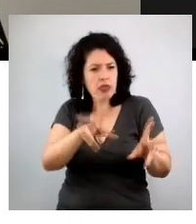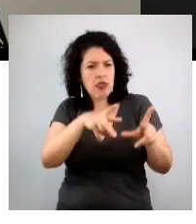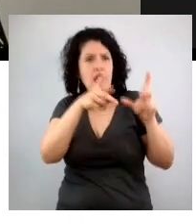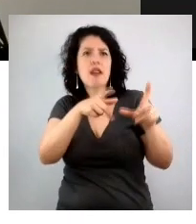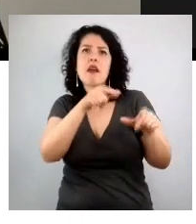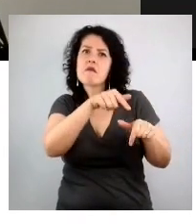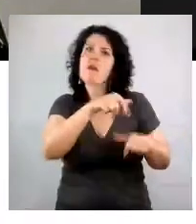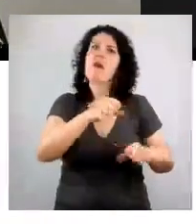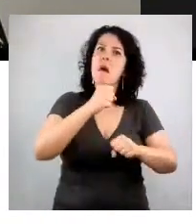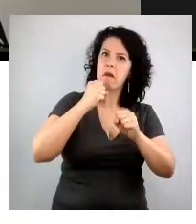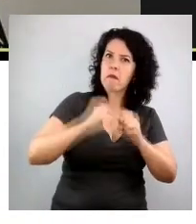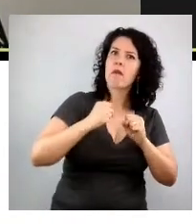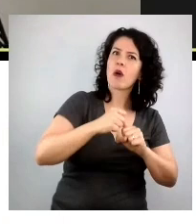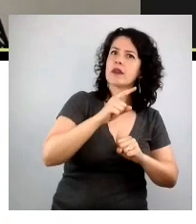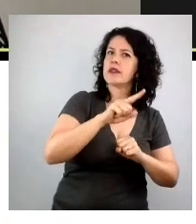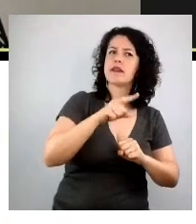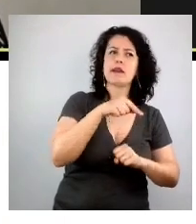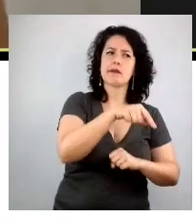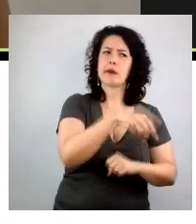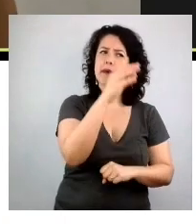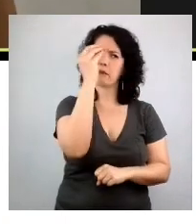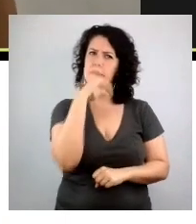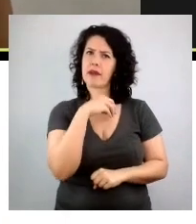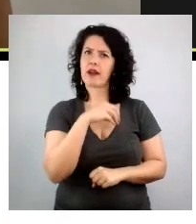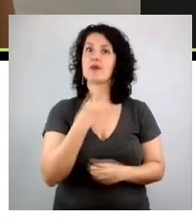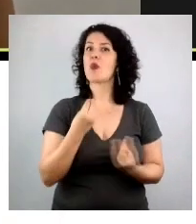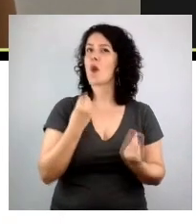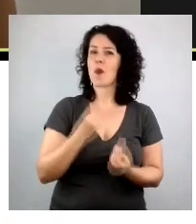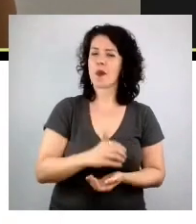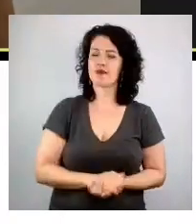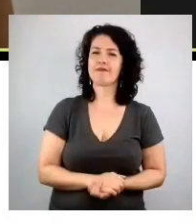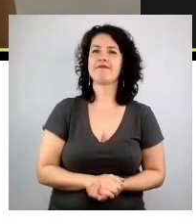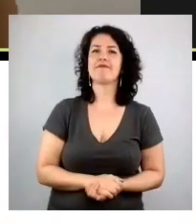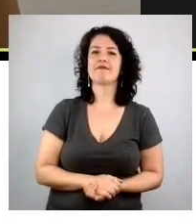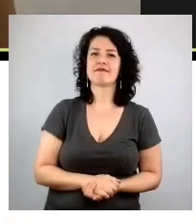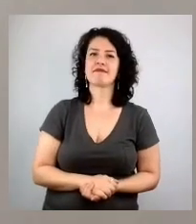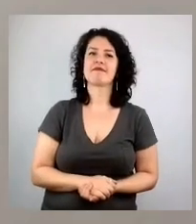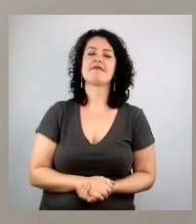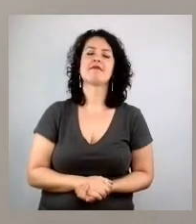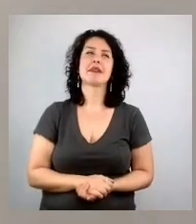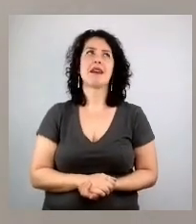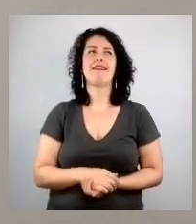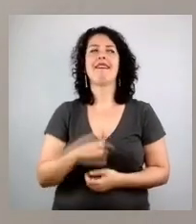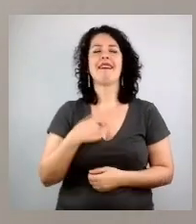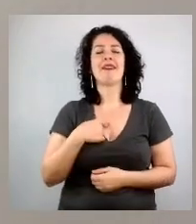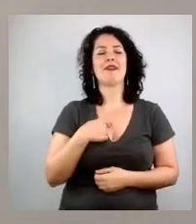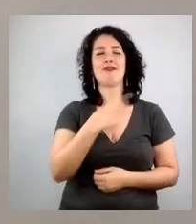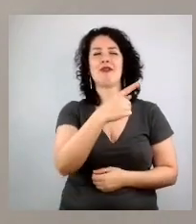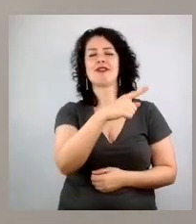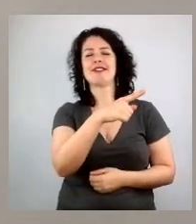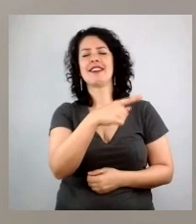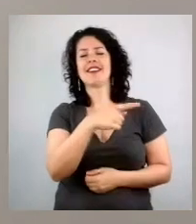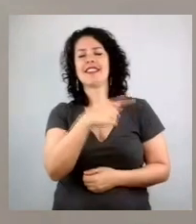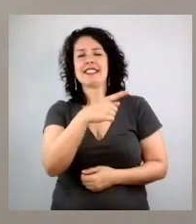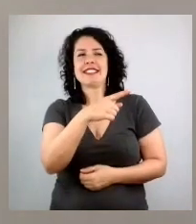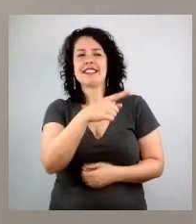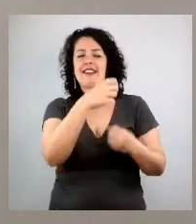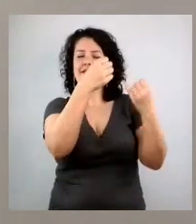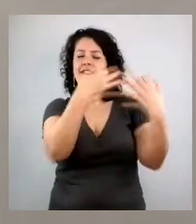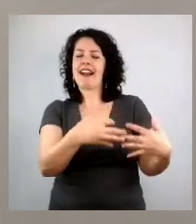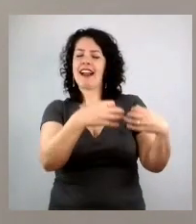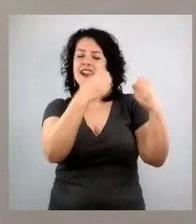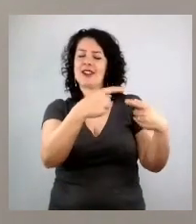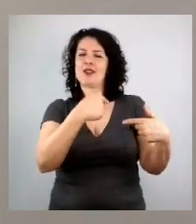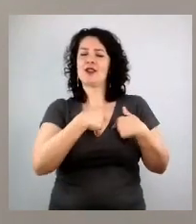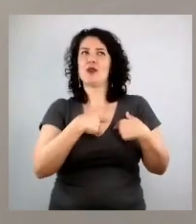escassez nelas. Nossa, eu tô ouvindo você falar quase chorando, assim, porque é muito difícil